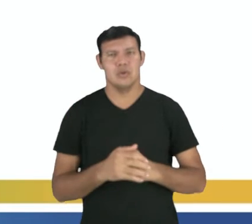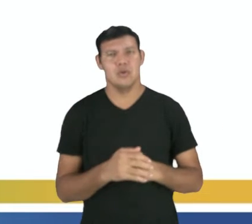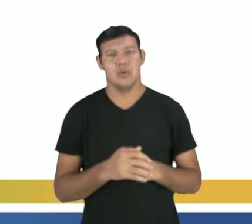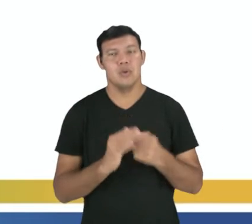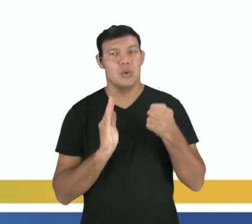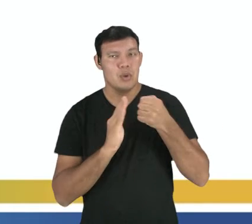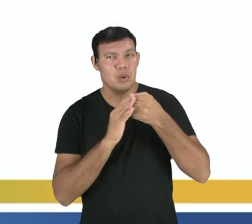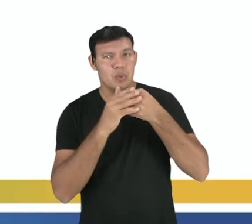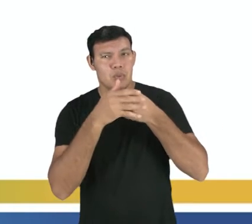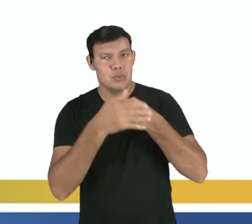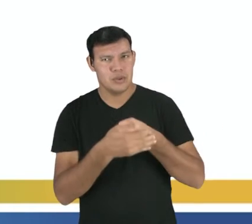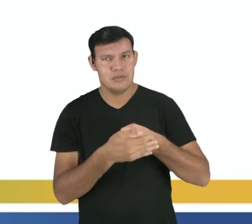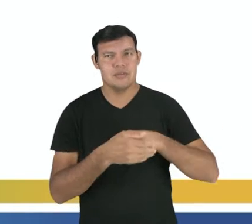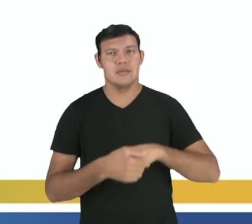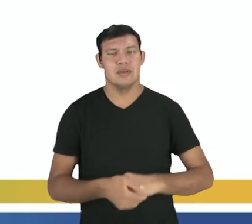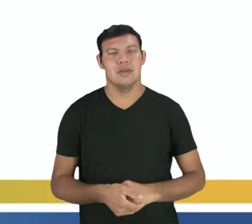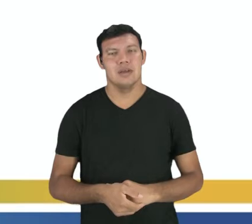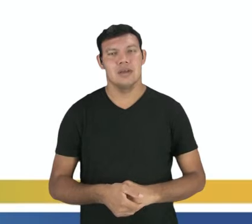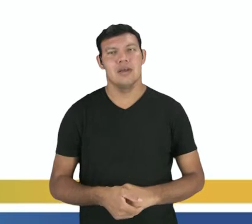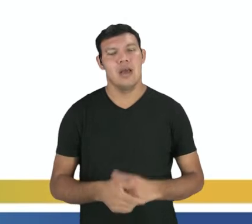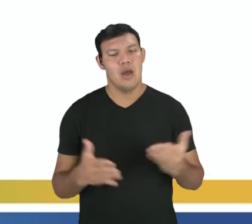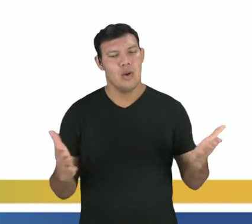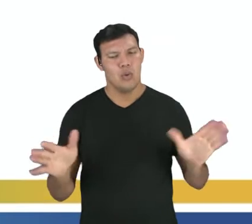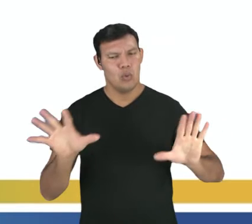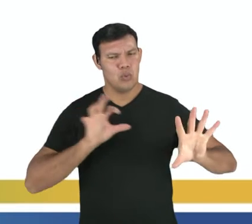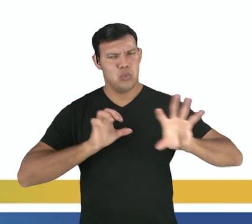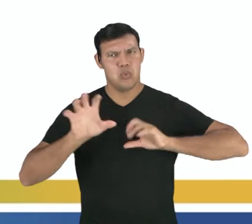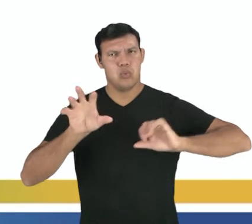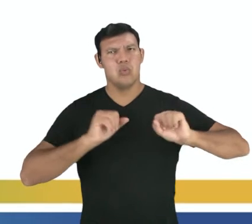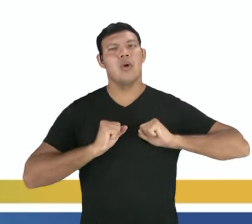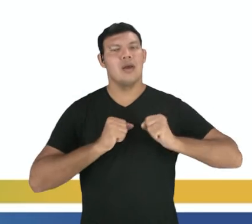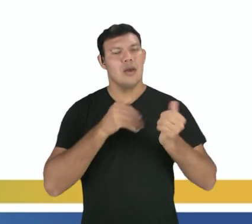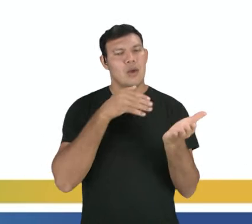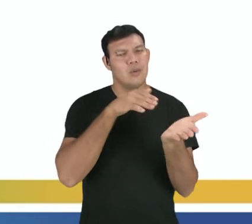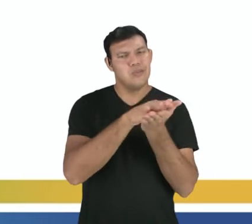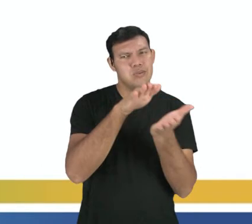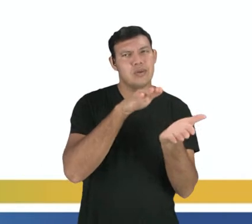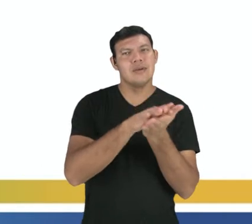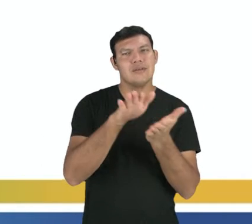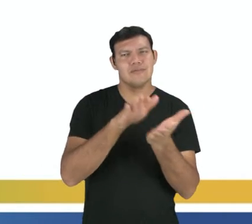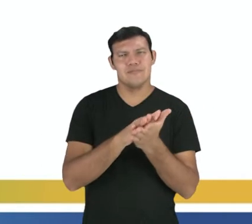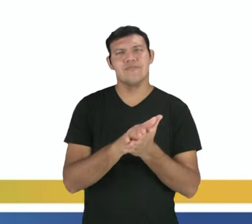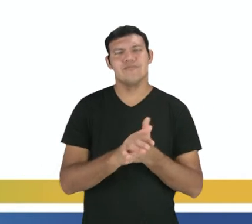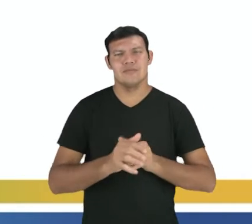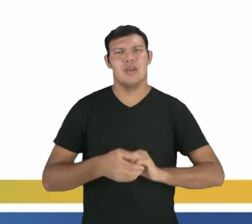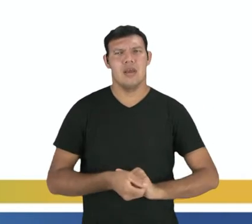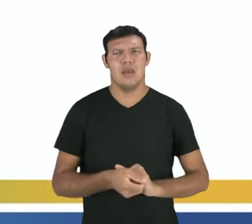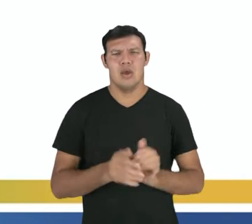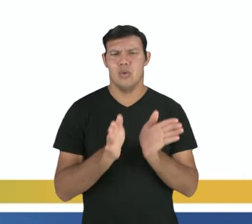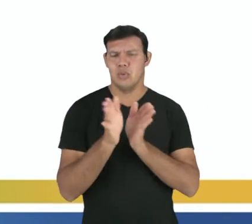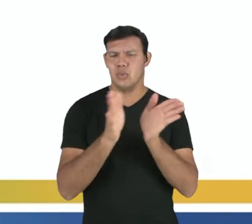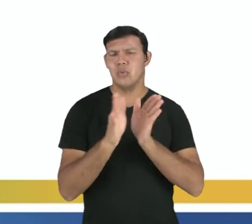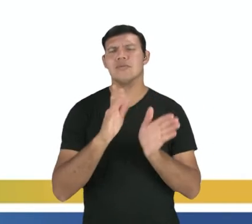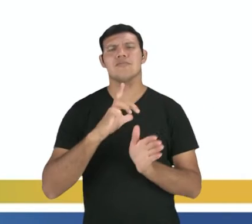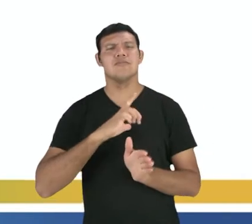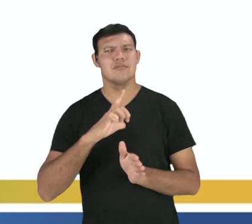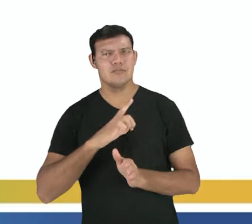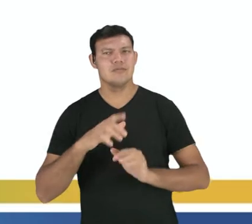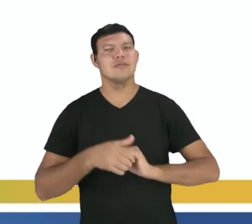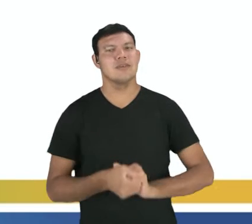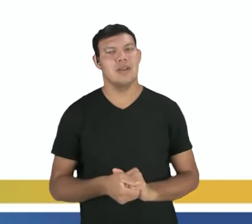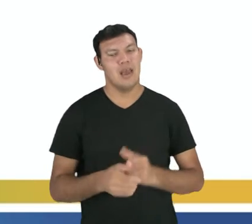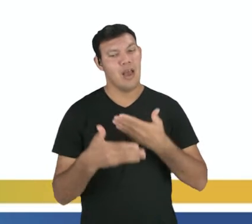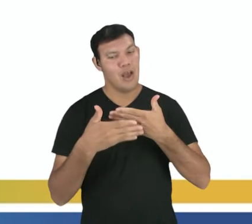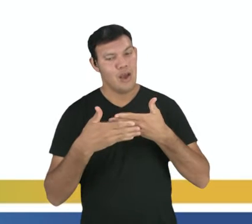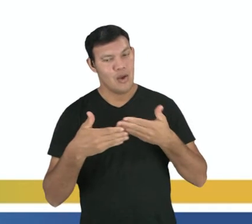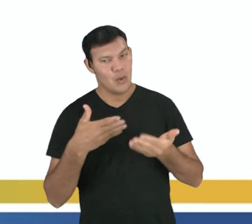surgimento do público consumidor impulsionado no Brasil pelo folhetim, uma literatura mais acessível. Então, foi aí que começou